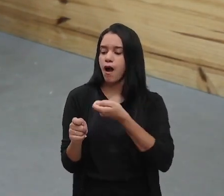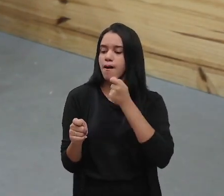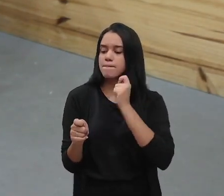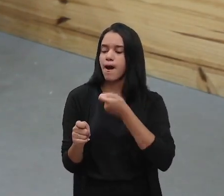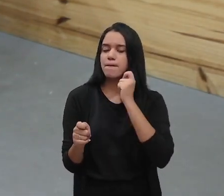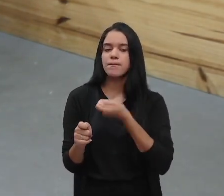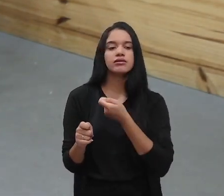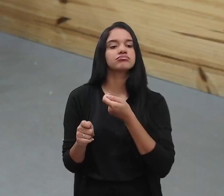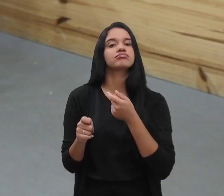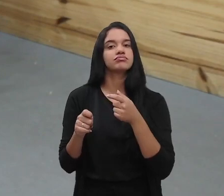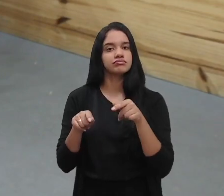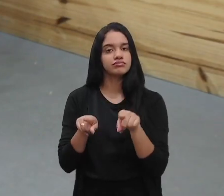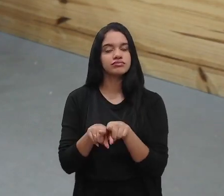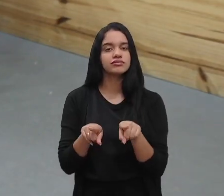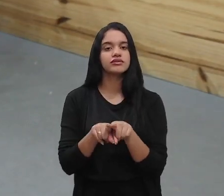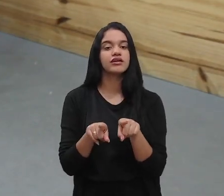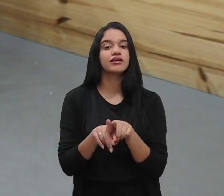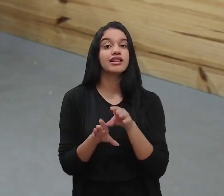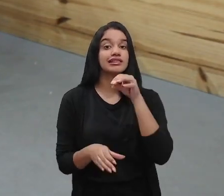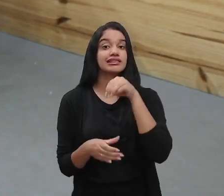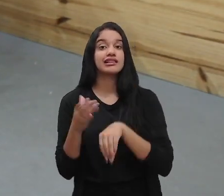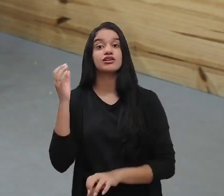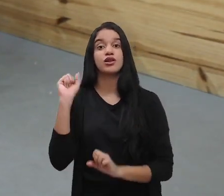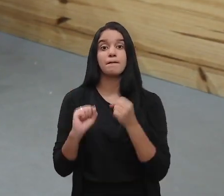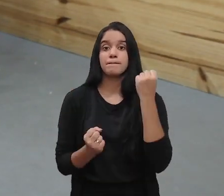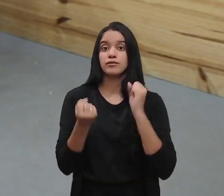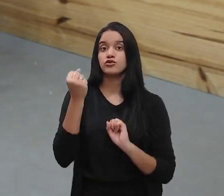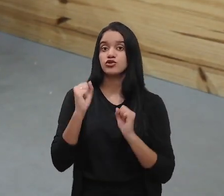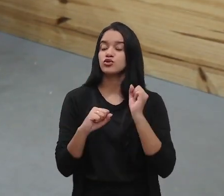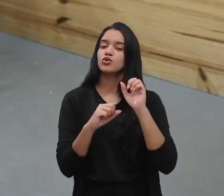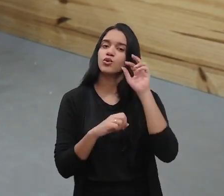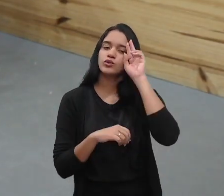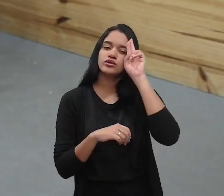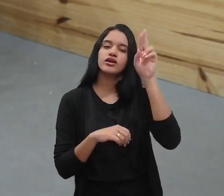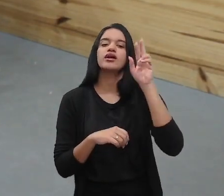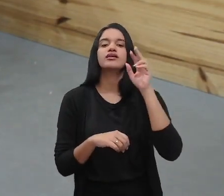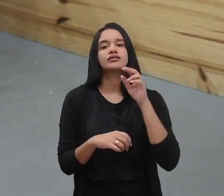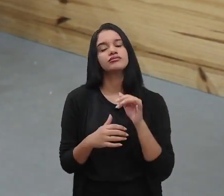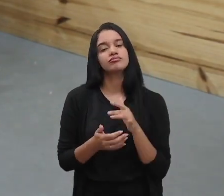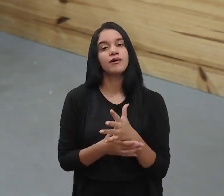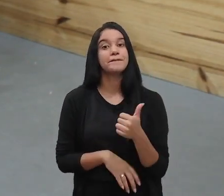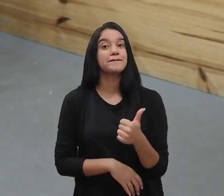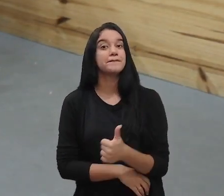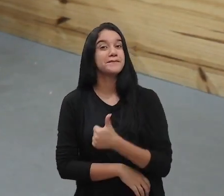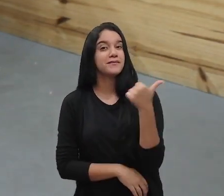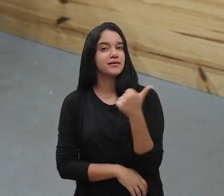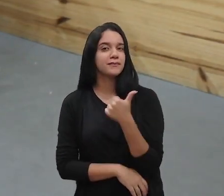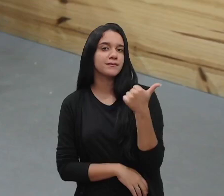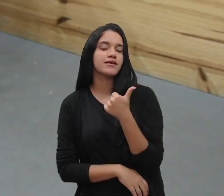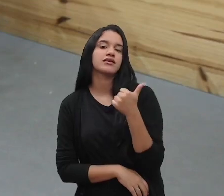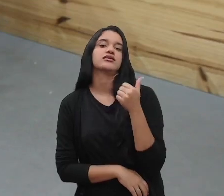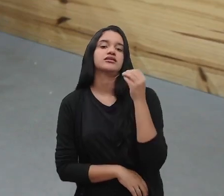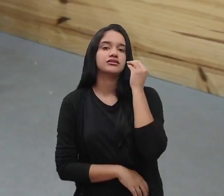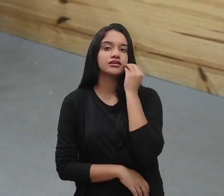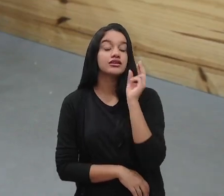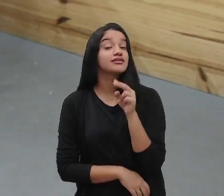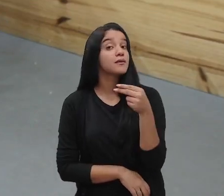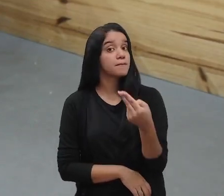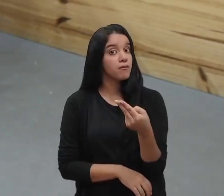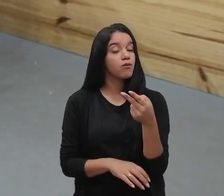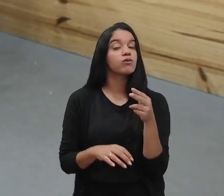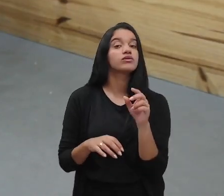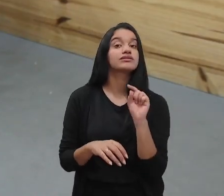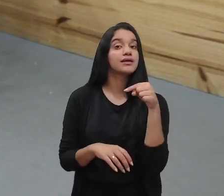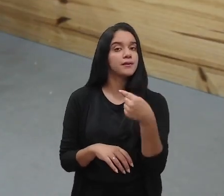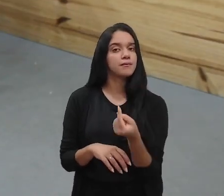ele ia lá para dentro da produção com o gestor da área. Era o primeiro teste, após a avaliação curricular, né? De